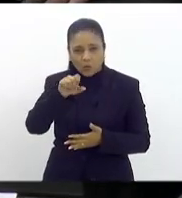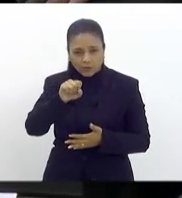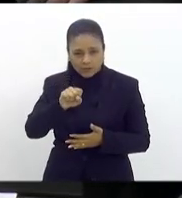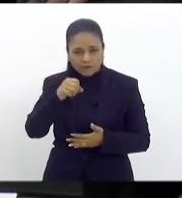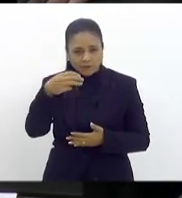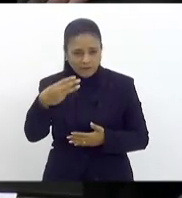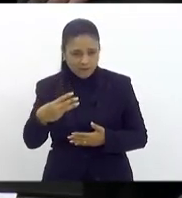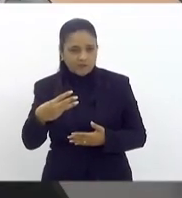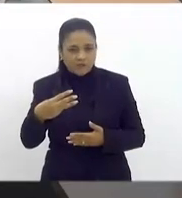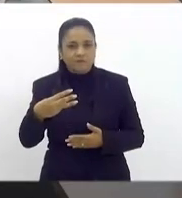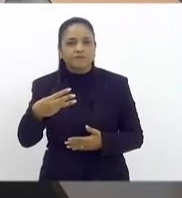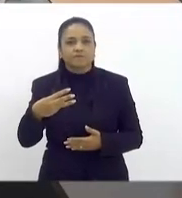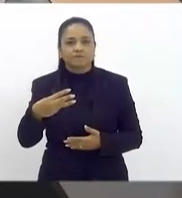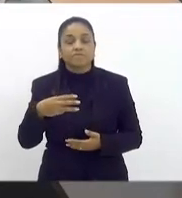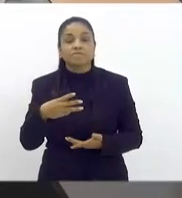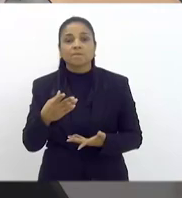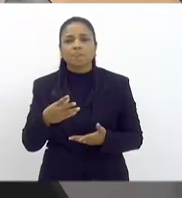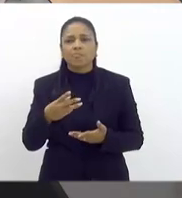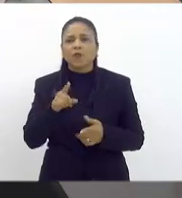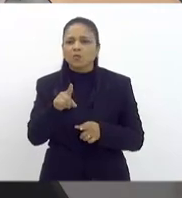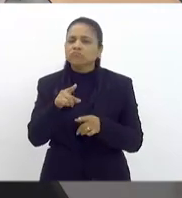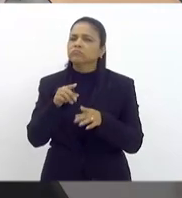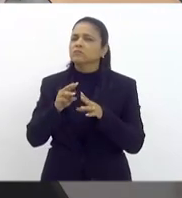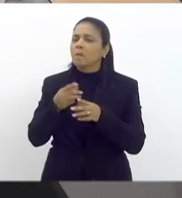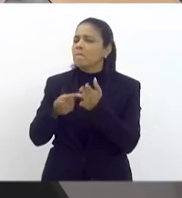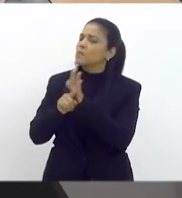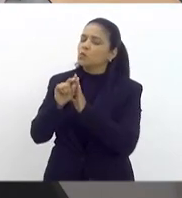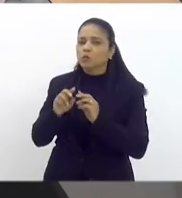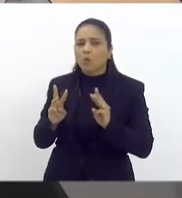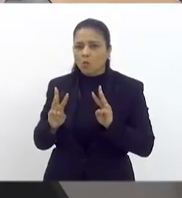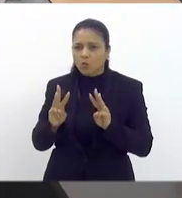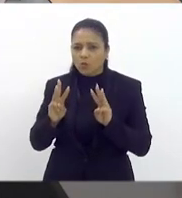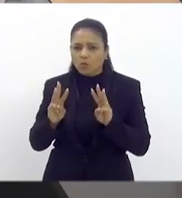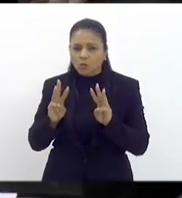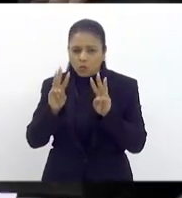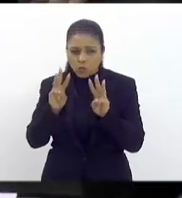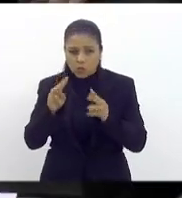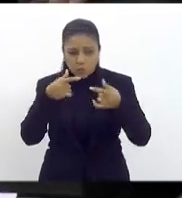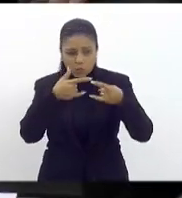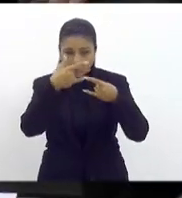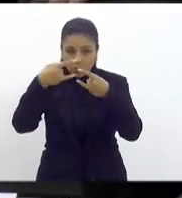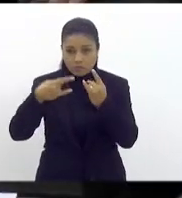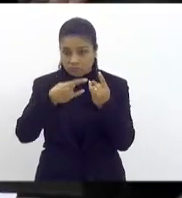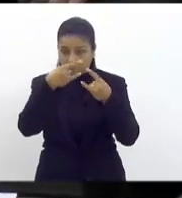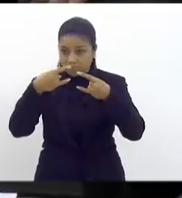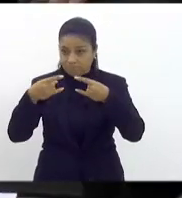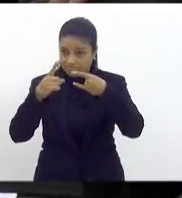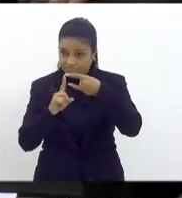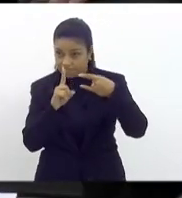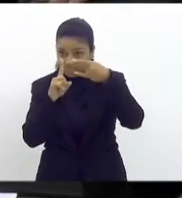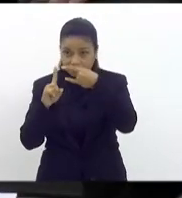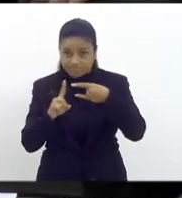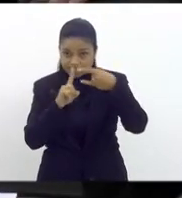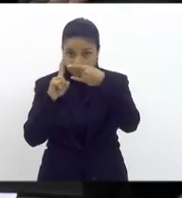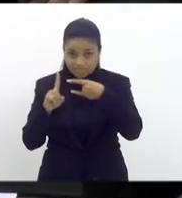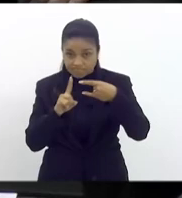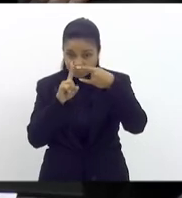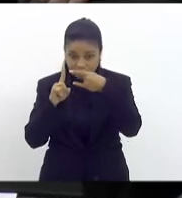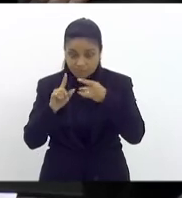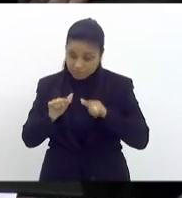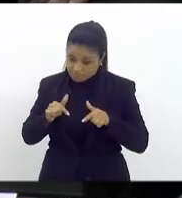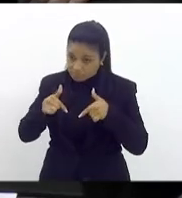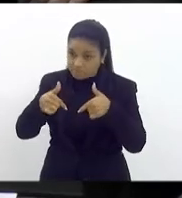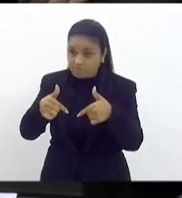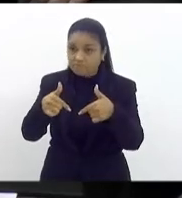consideração? Serviço de streaming é considerado execução pública? Serviço de streaming é considerado execução pública, embora haja